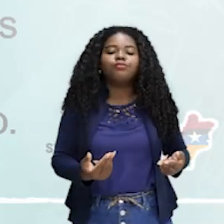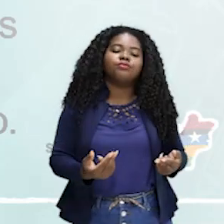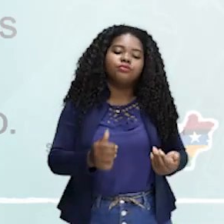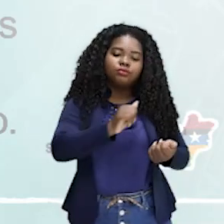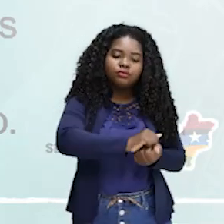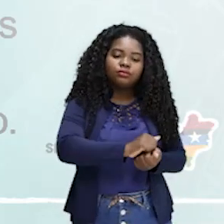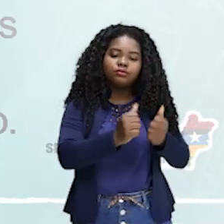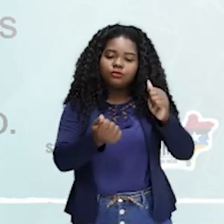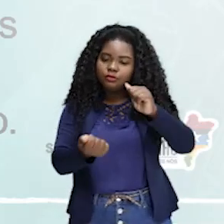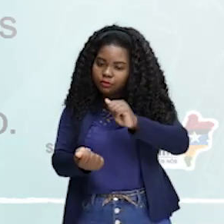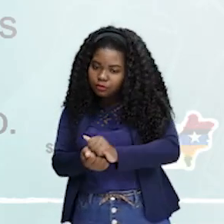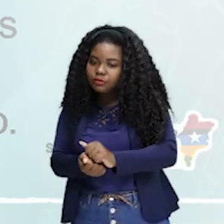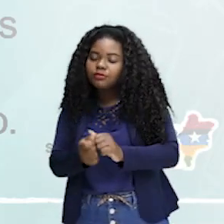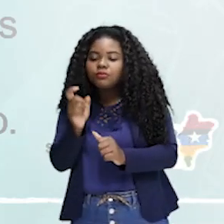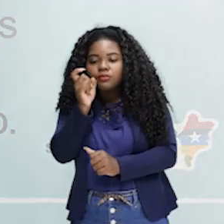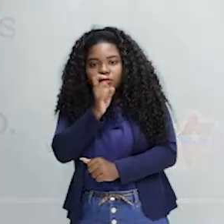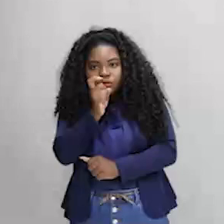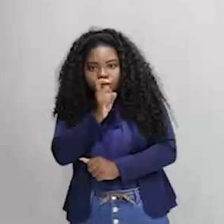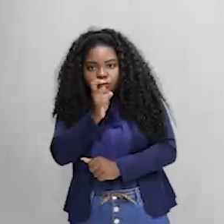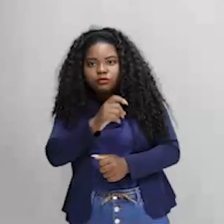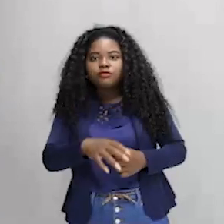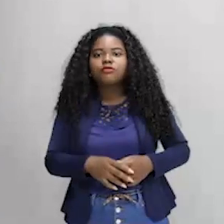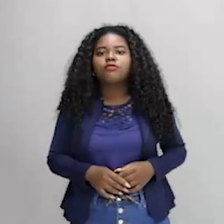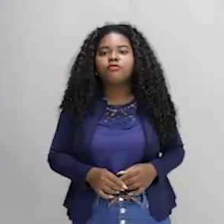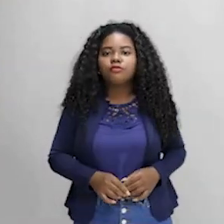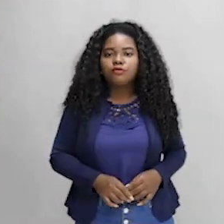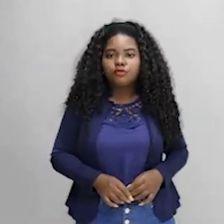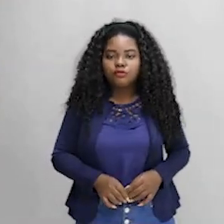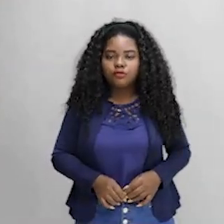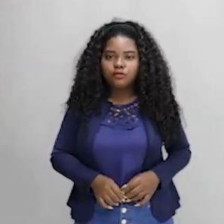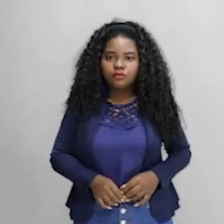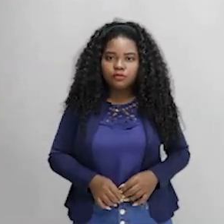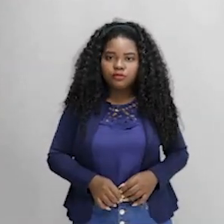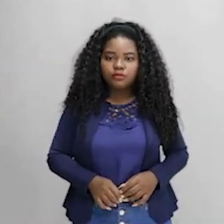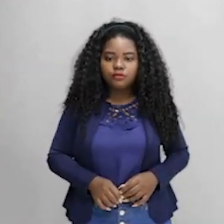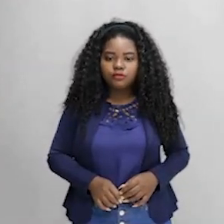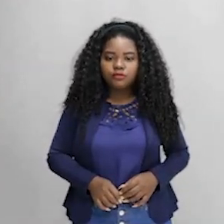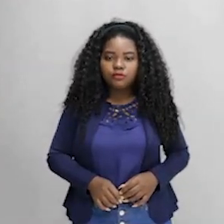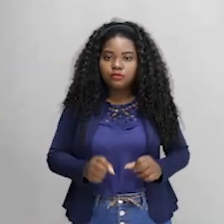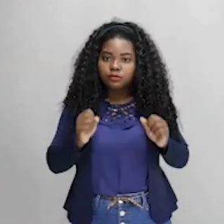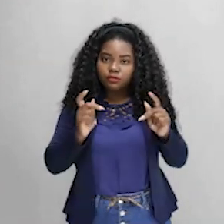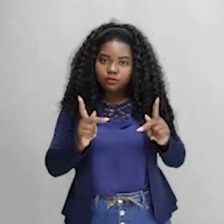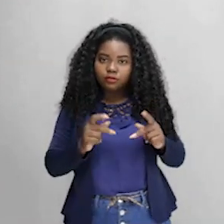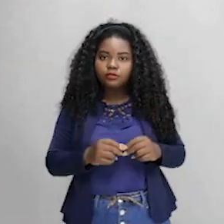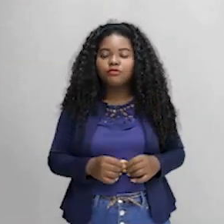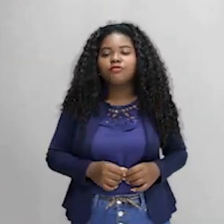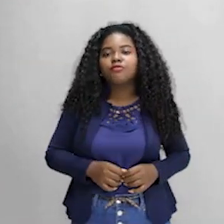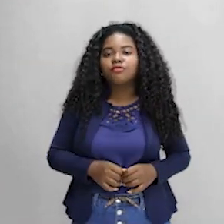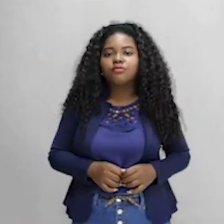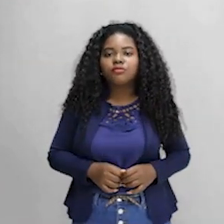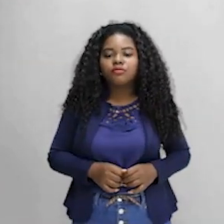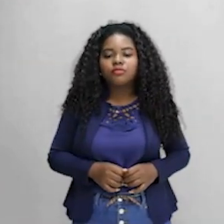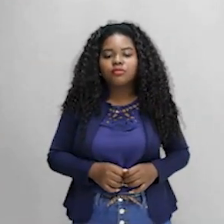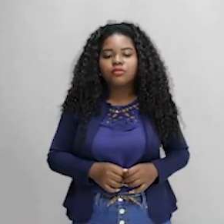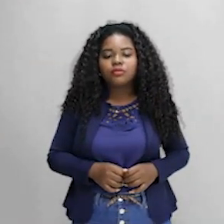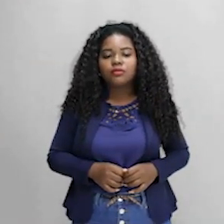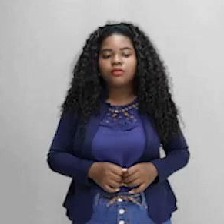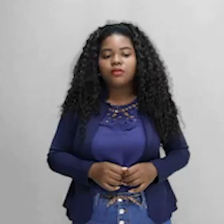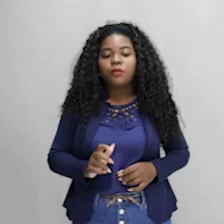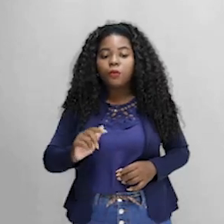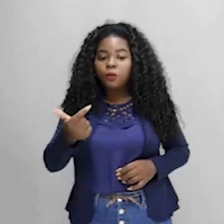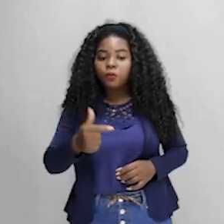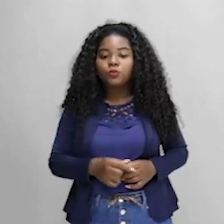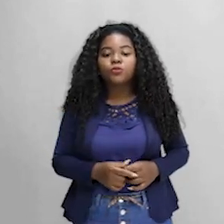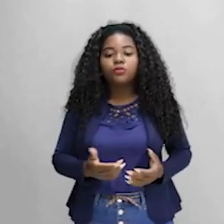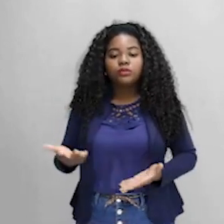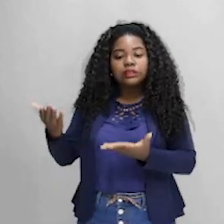uma pelagem aí bem densa para conseguir adaptar a essas características. Beleza? Facinho, ó. Vamos evoluir para o próximo. Ó.